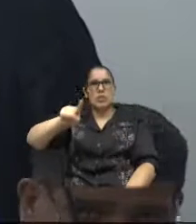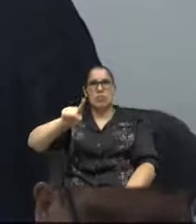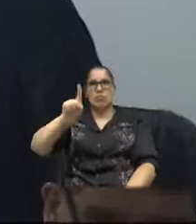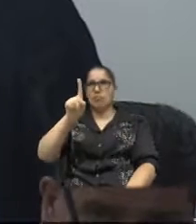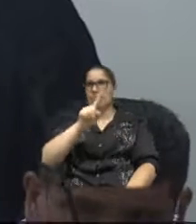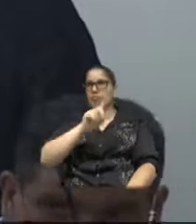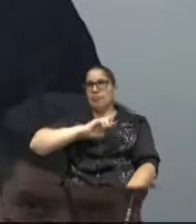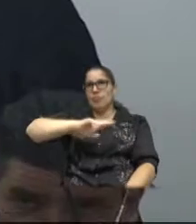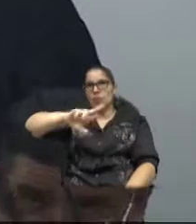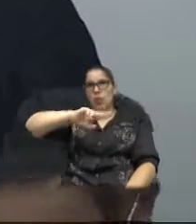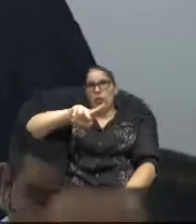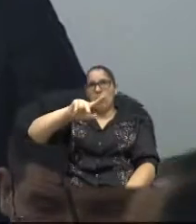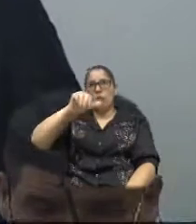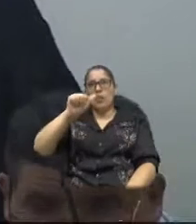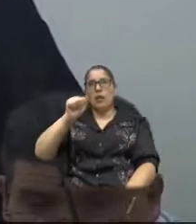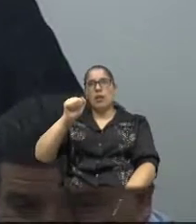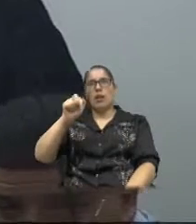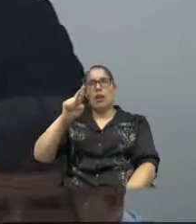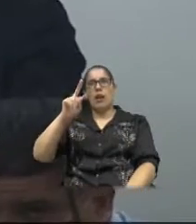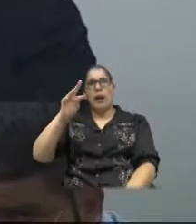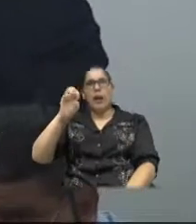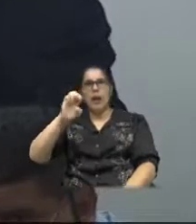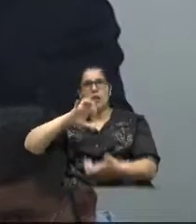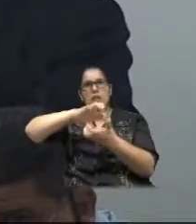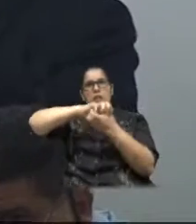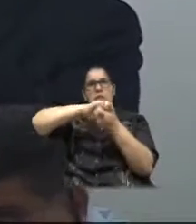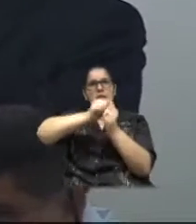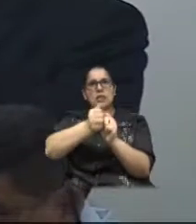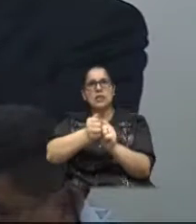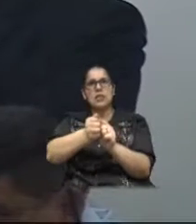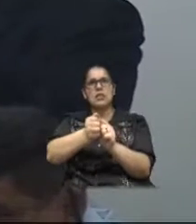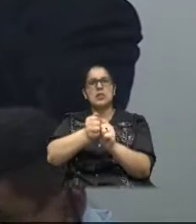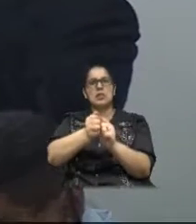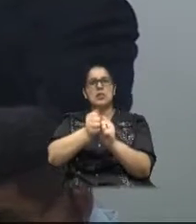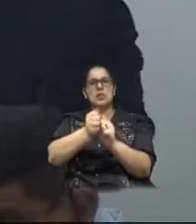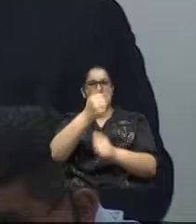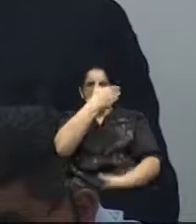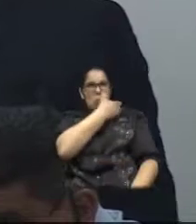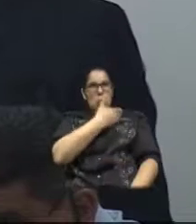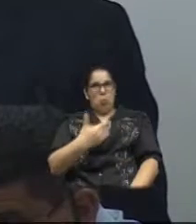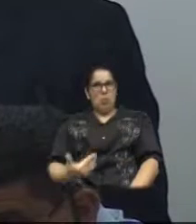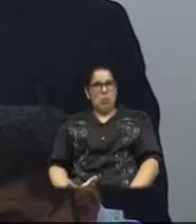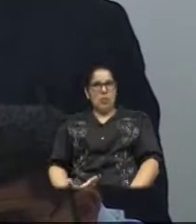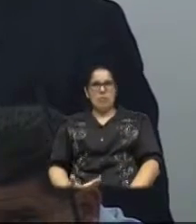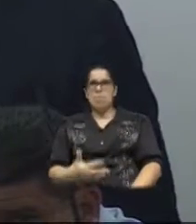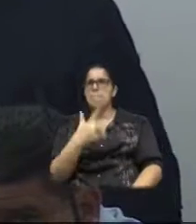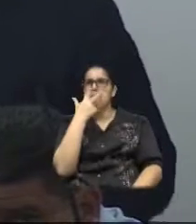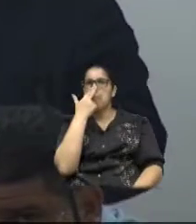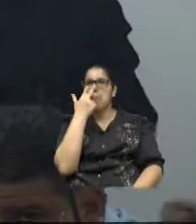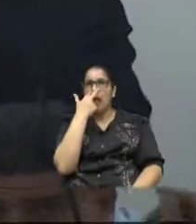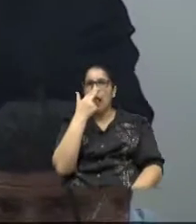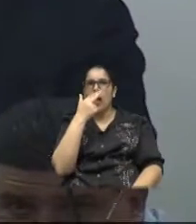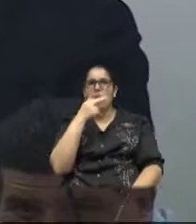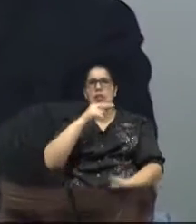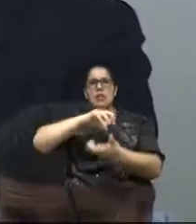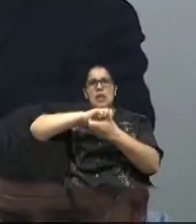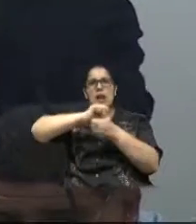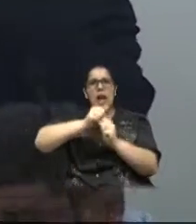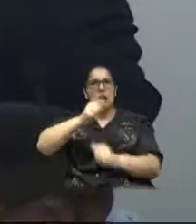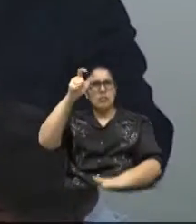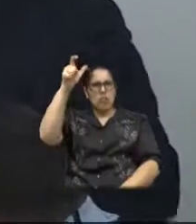arte pública, não é arte, mas sim é uma arte diabólica. Então tem o nosso